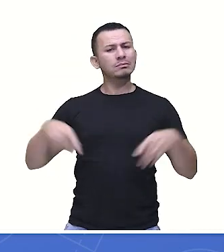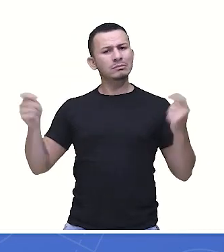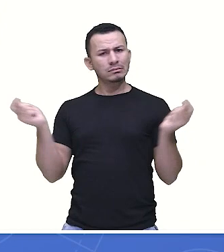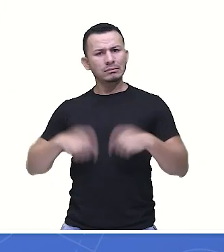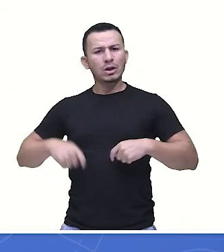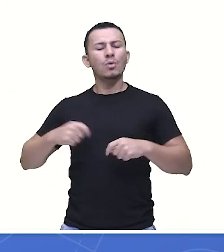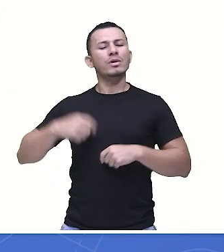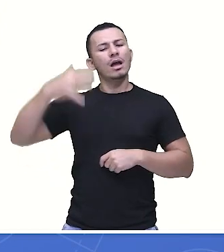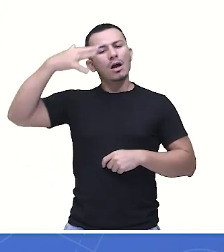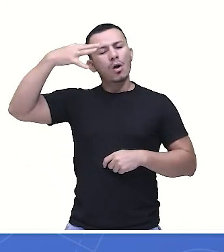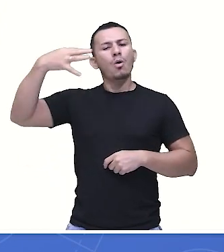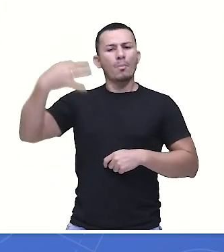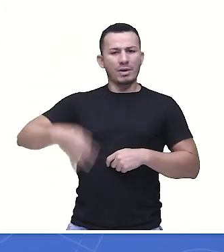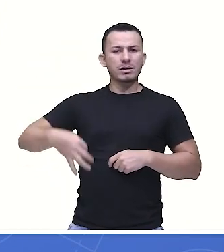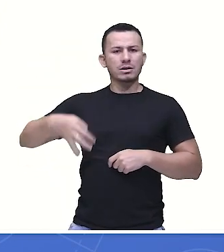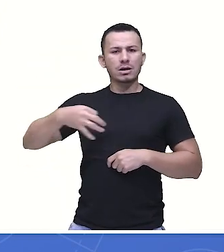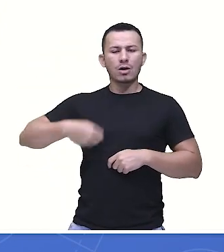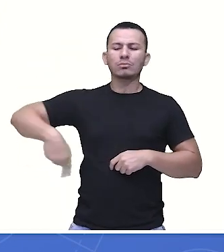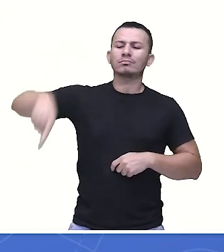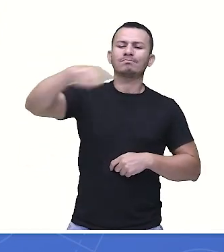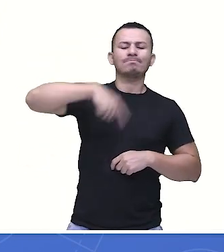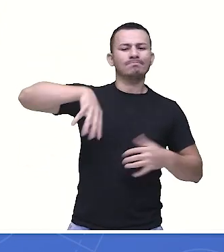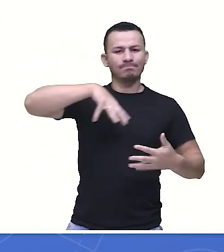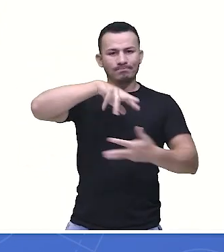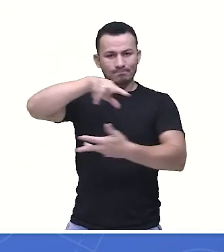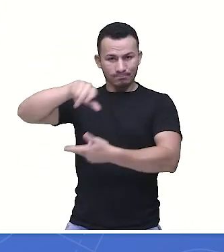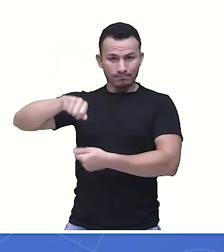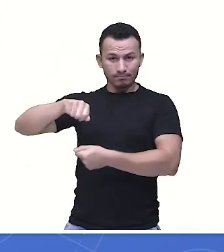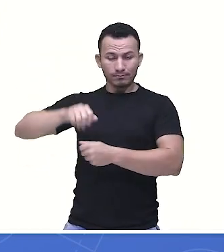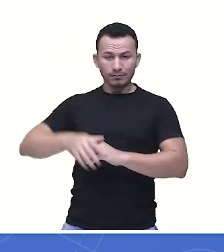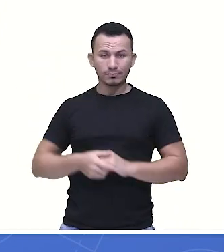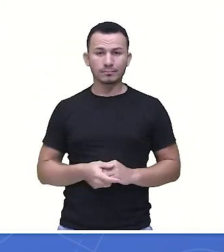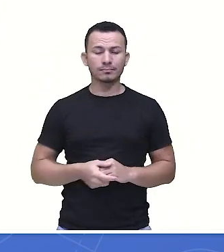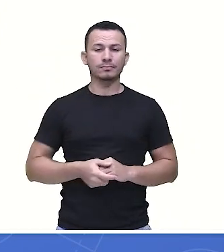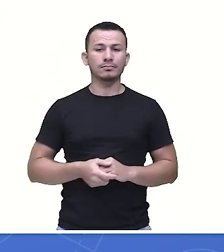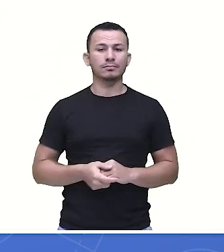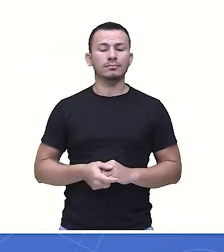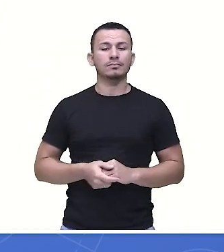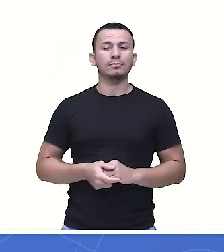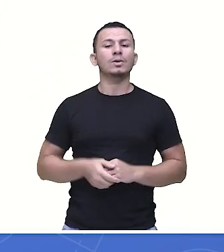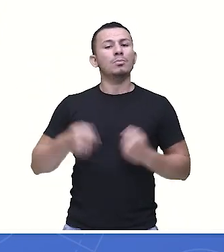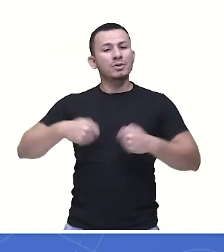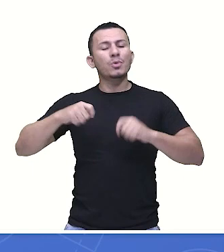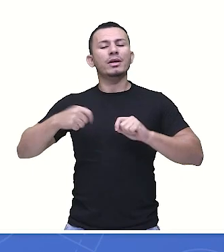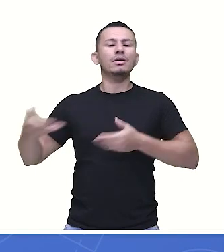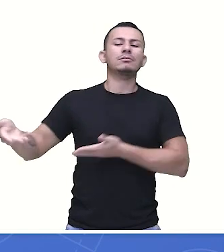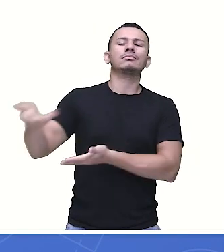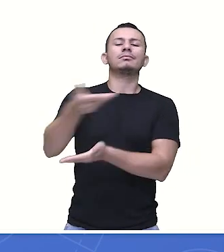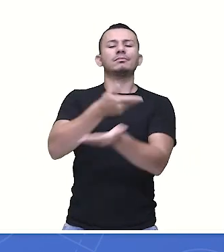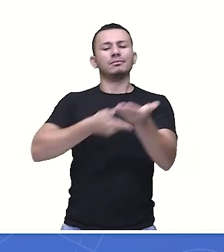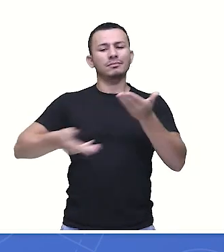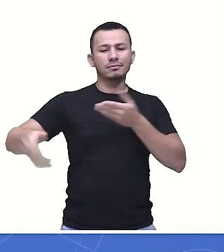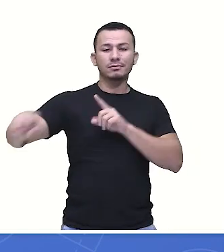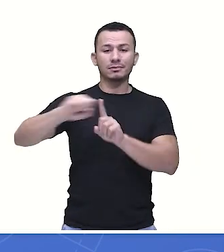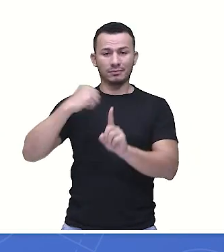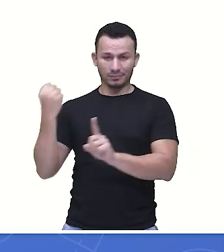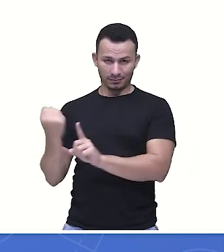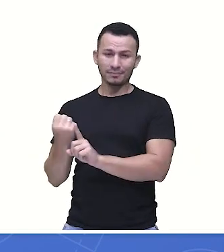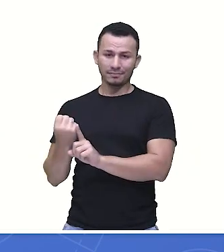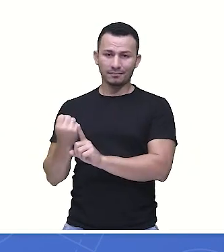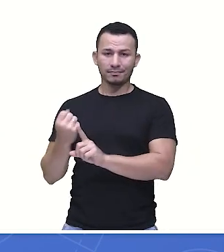da totalidade humana no mundo plural. Então, é preciso a gente conviver na sociedade, tá